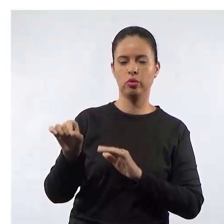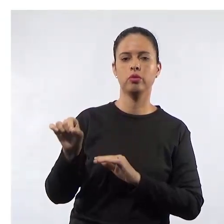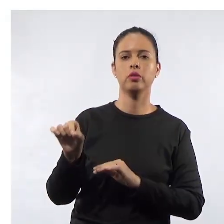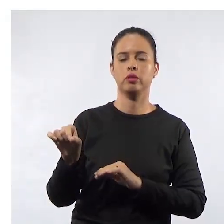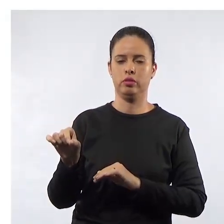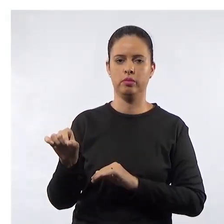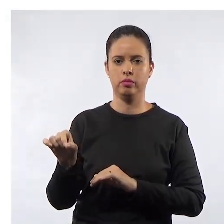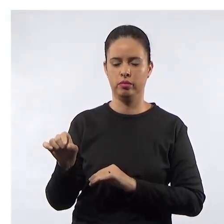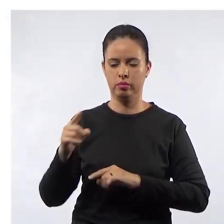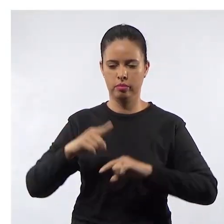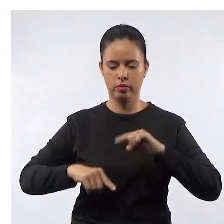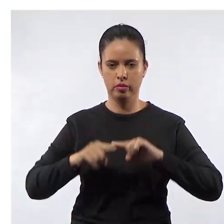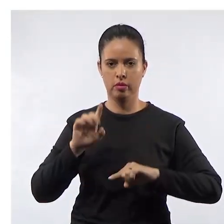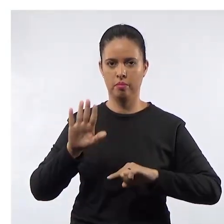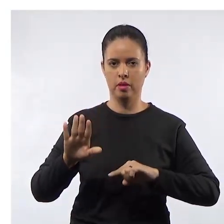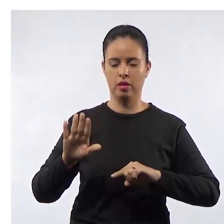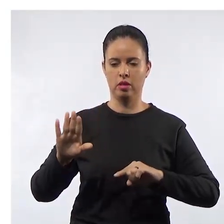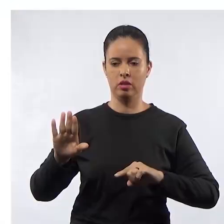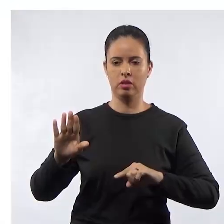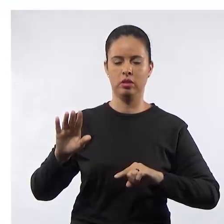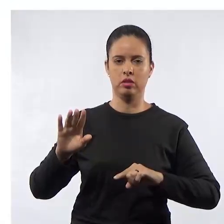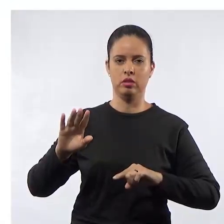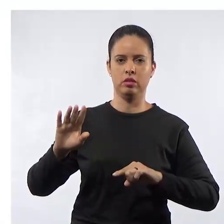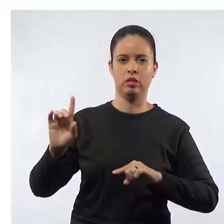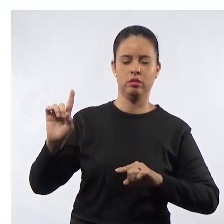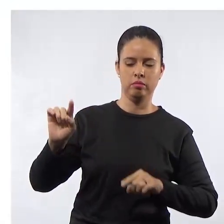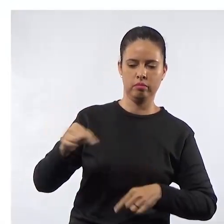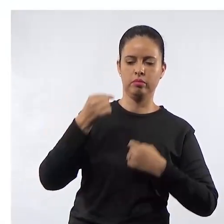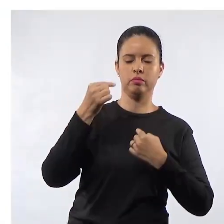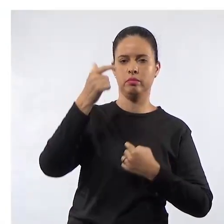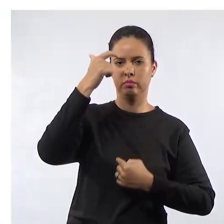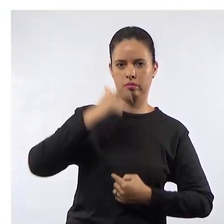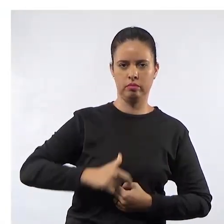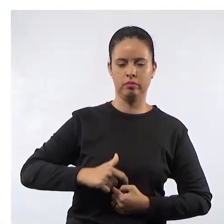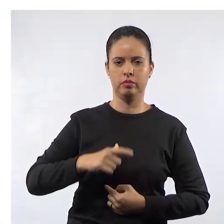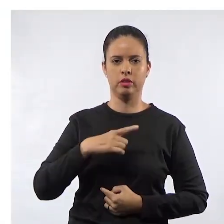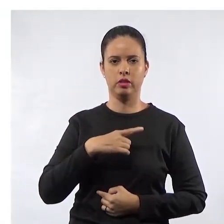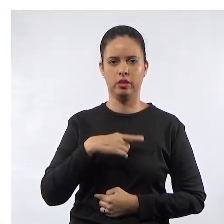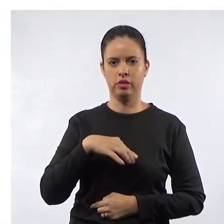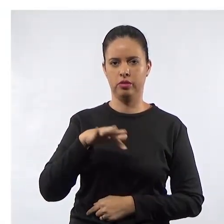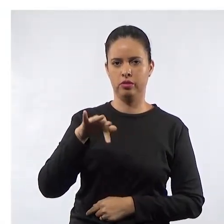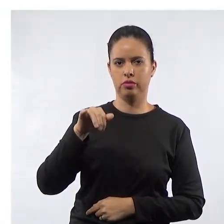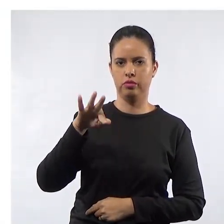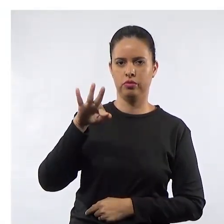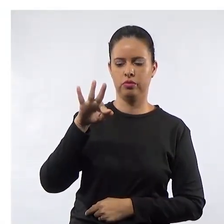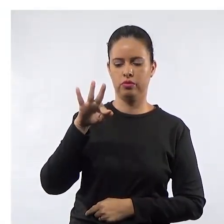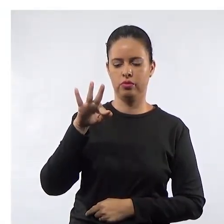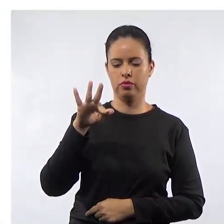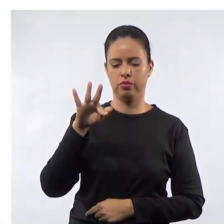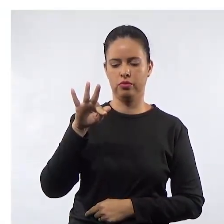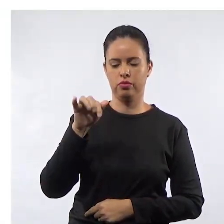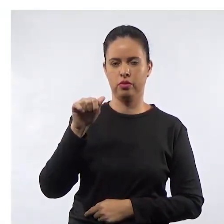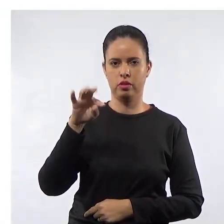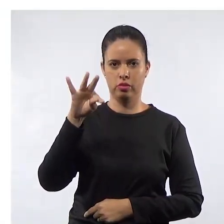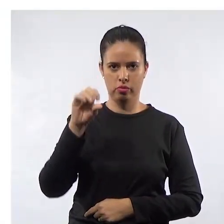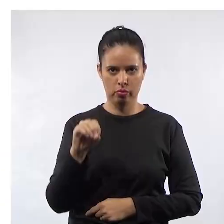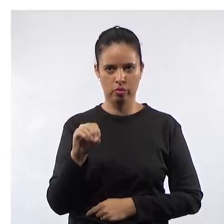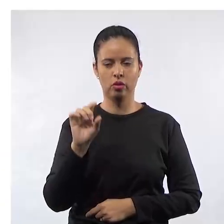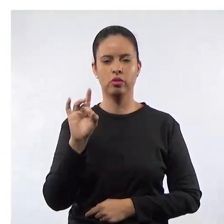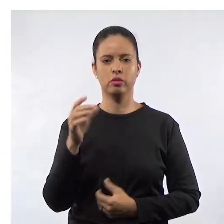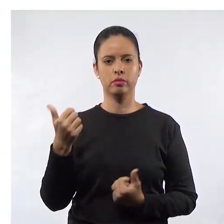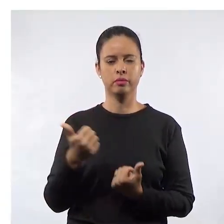estaremos diante de um vício. Mas quando o dano sair da órbita e atingir o consumidor, estaremos diante de um fato, tá? Então, aqui foi